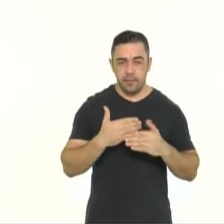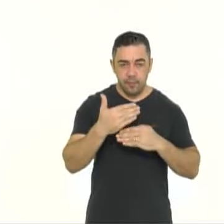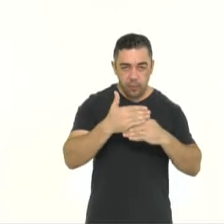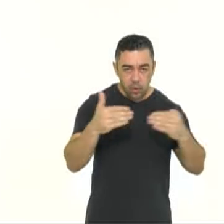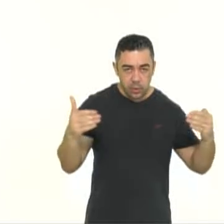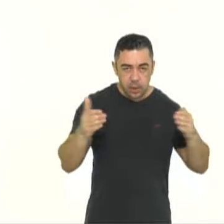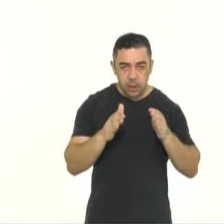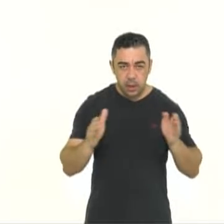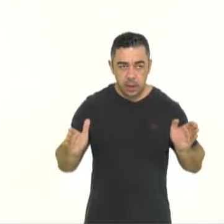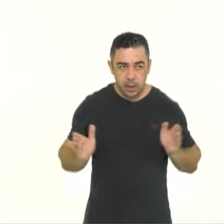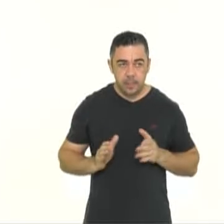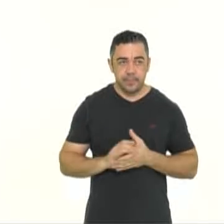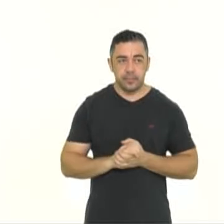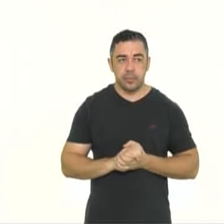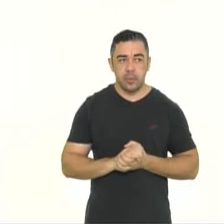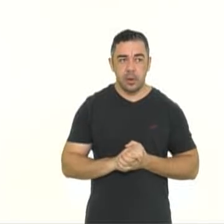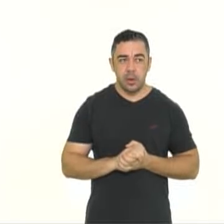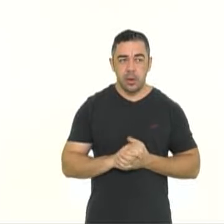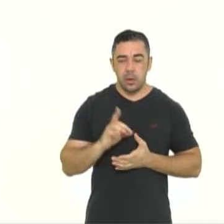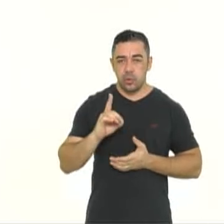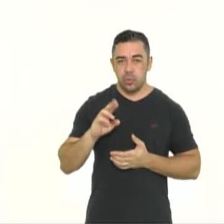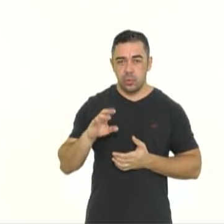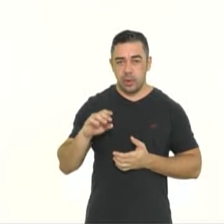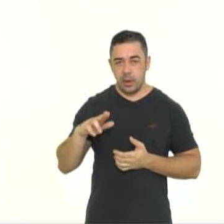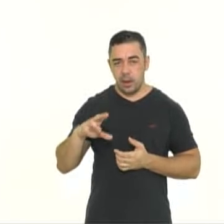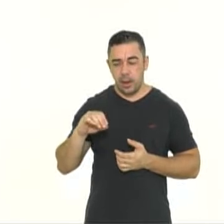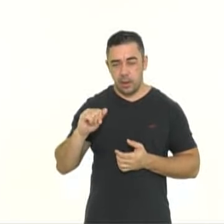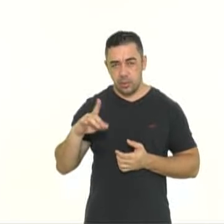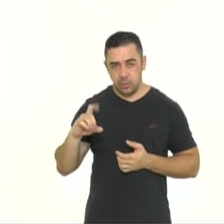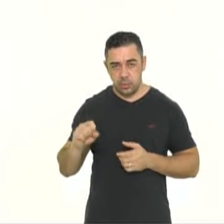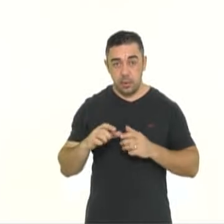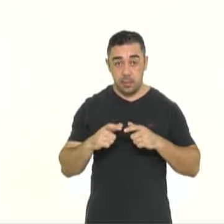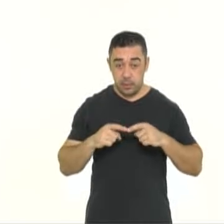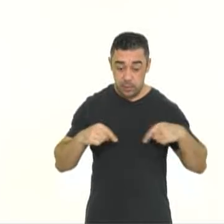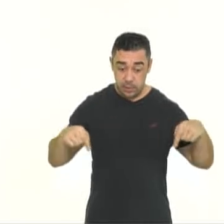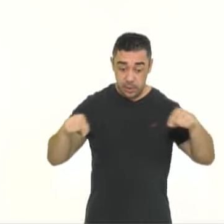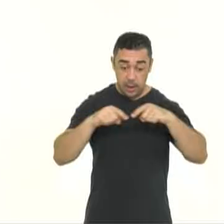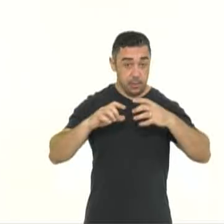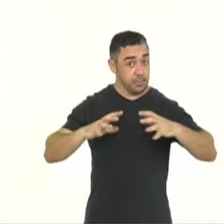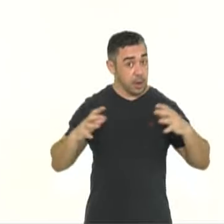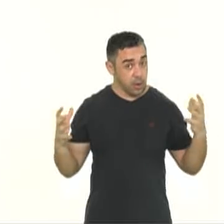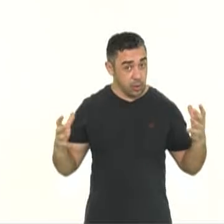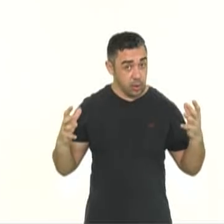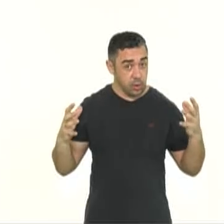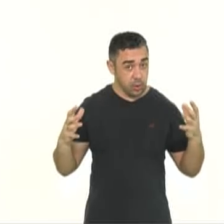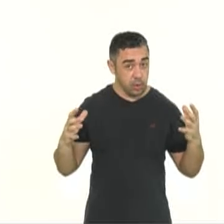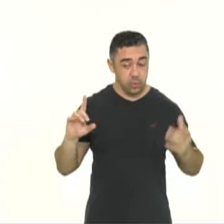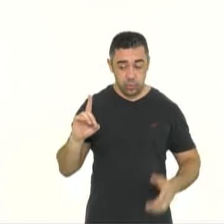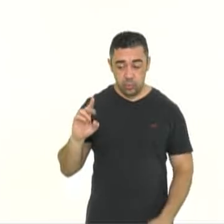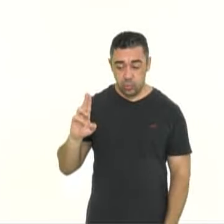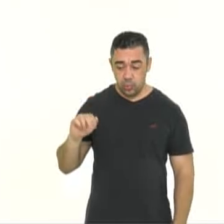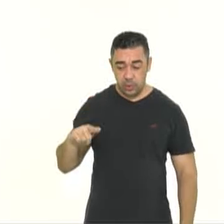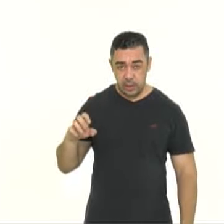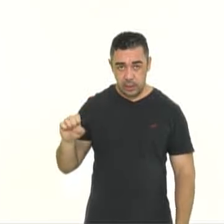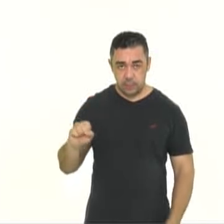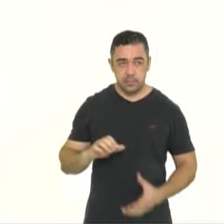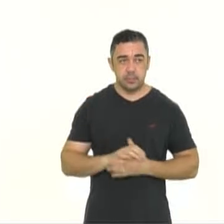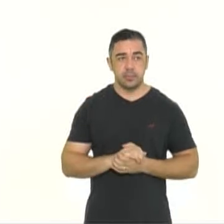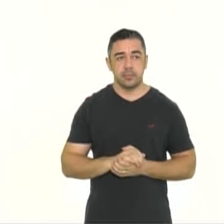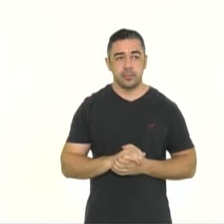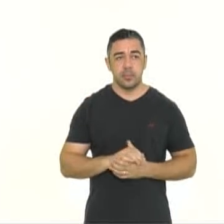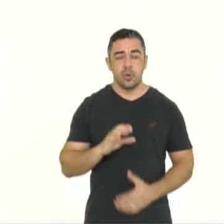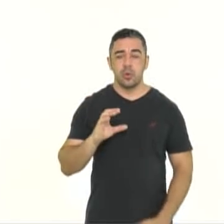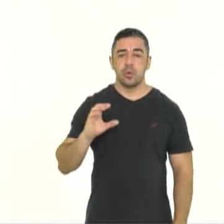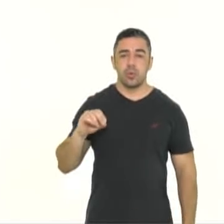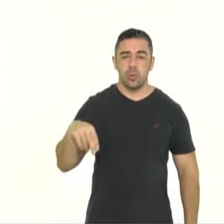fronteiras. Os ducados recebiam as maiores porções, então ducados eram territórios maiores e os